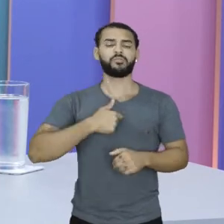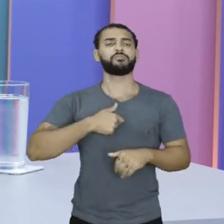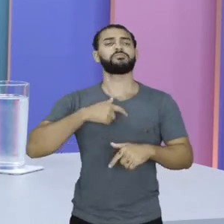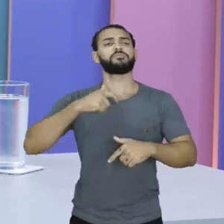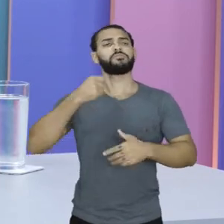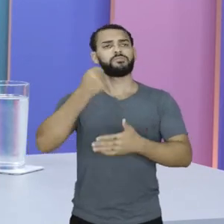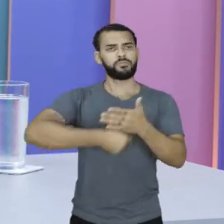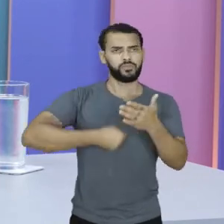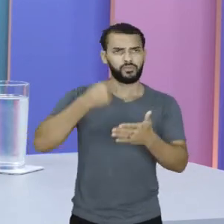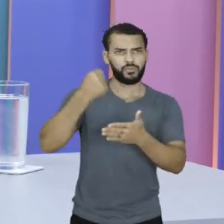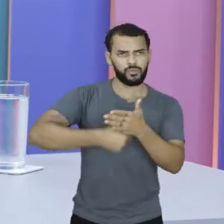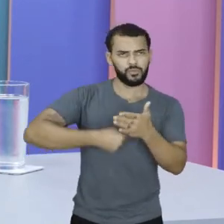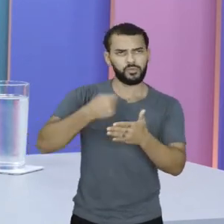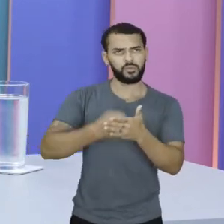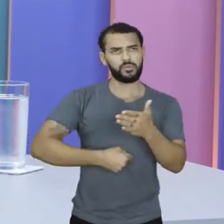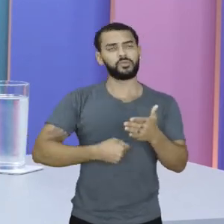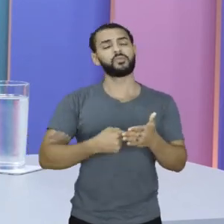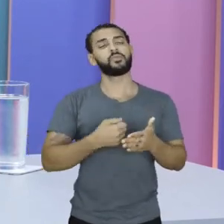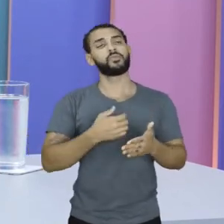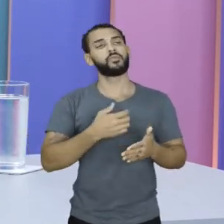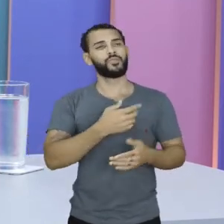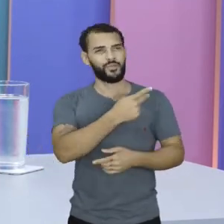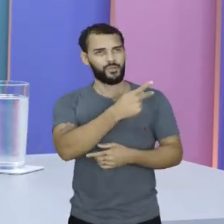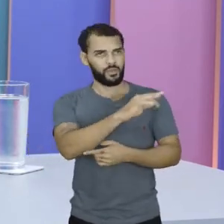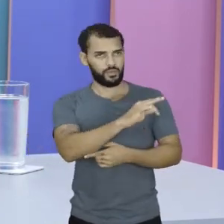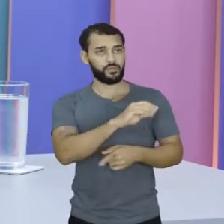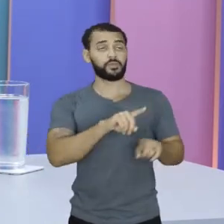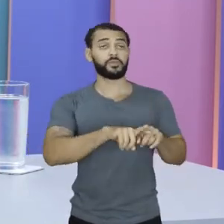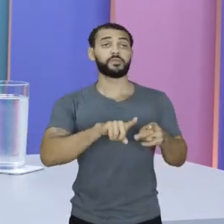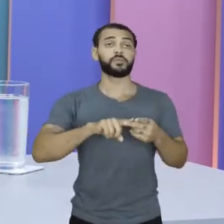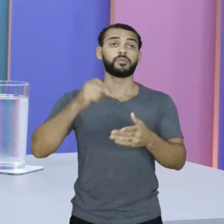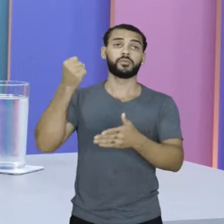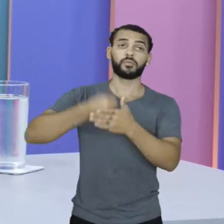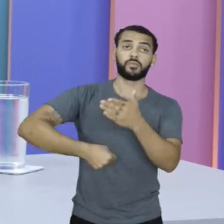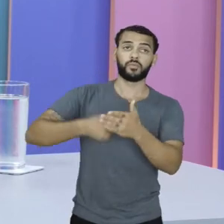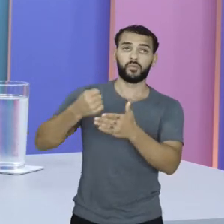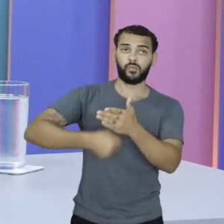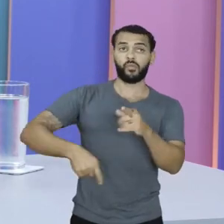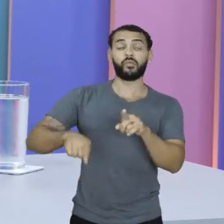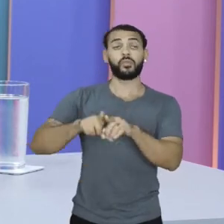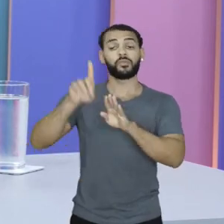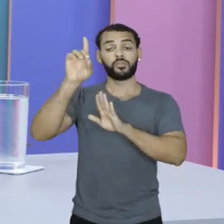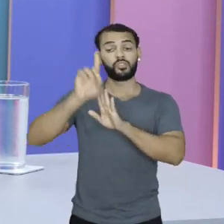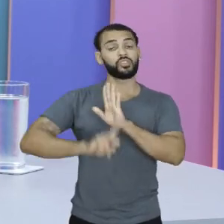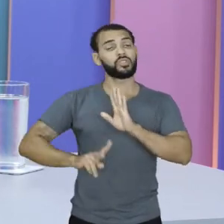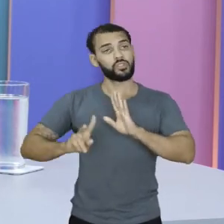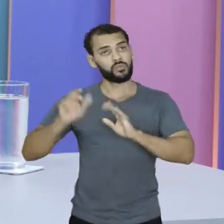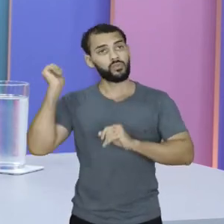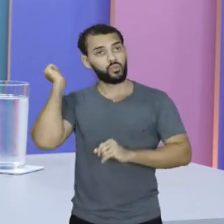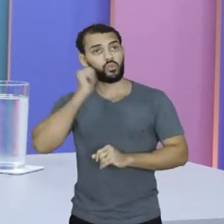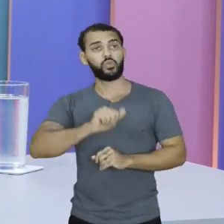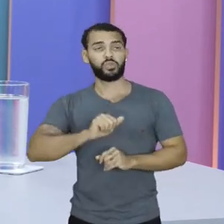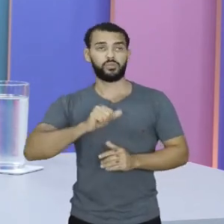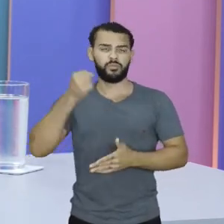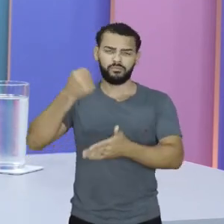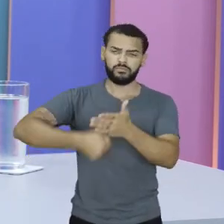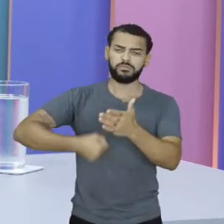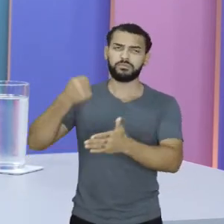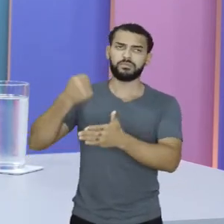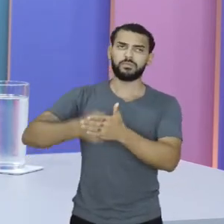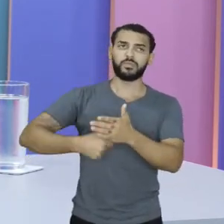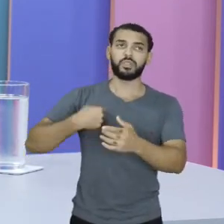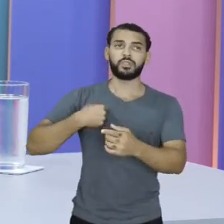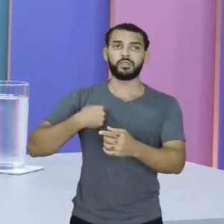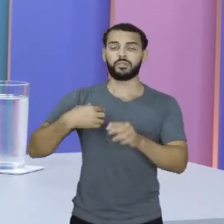militante do nosso partido, sou lutadora pelos direitos das mulheres, me identifico como uma